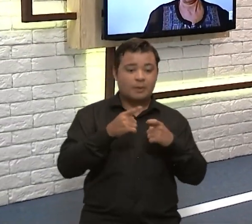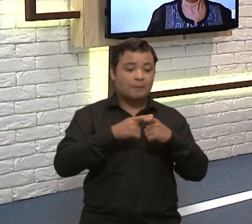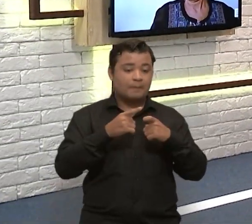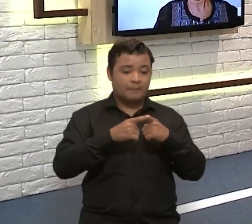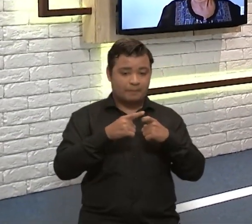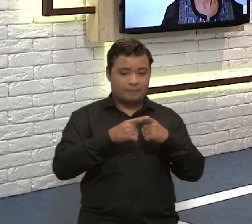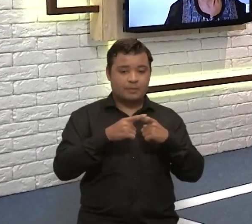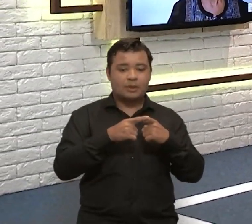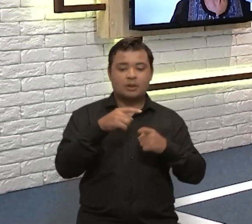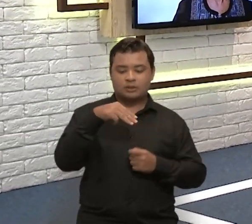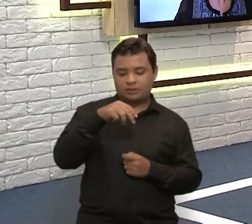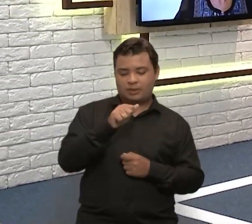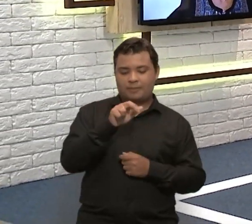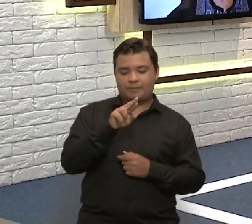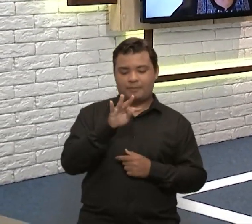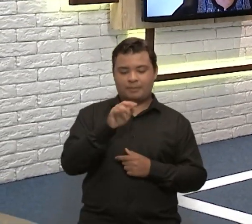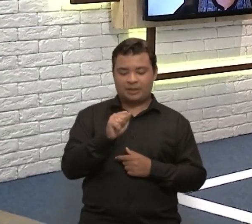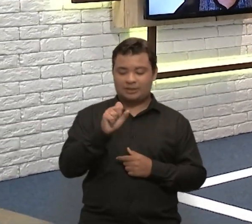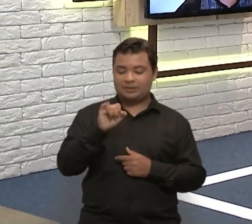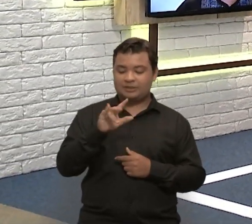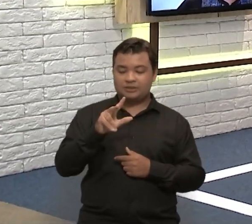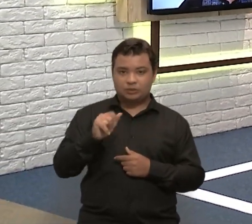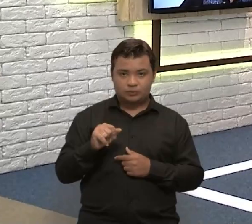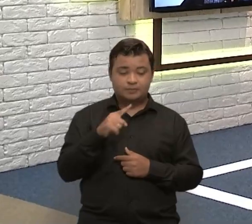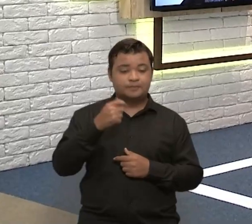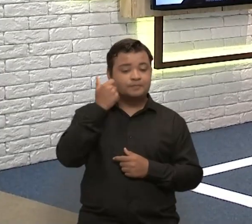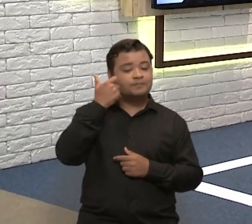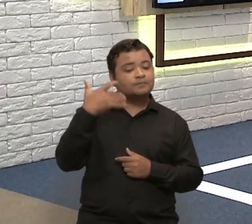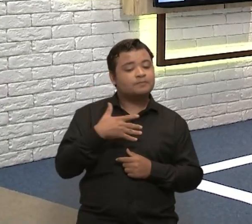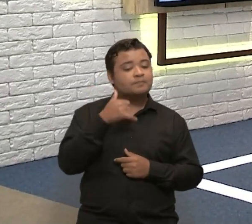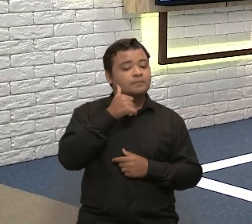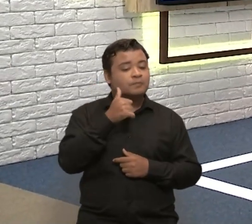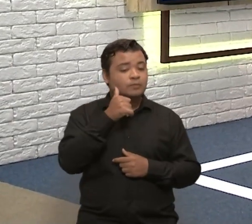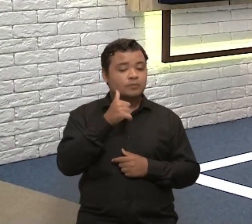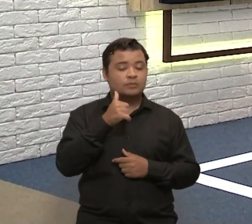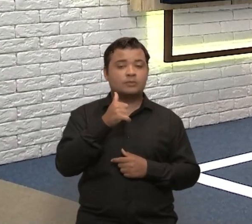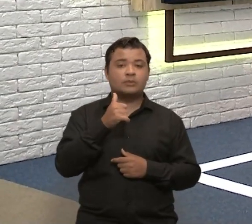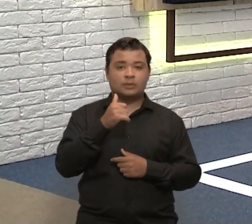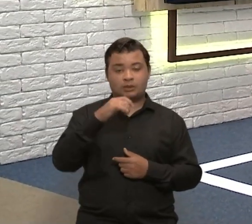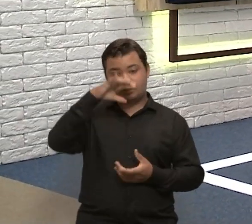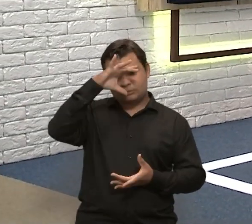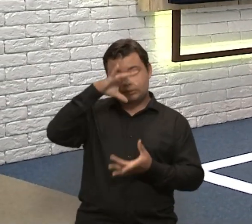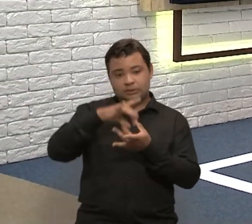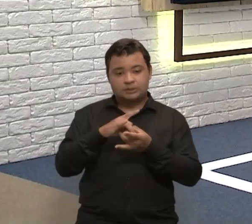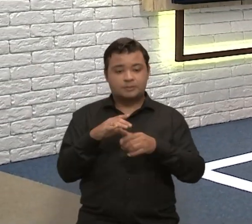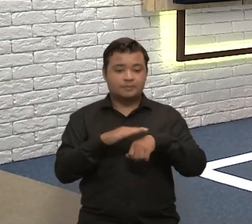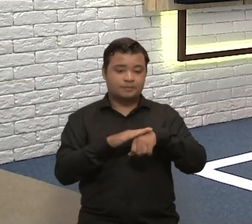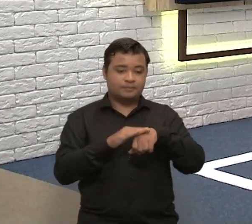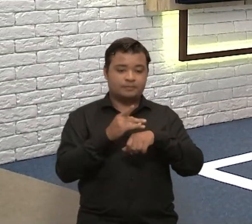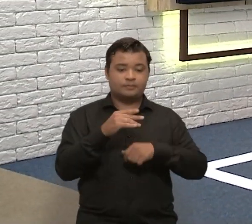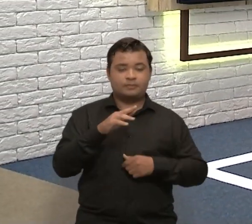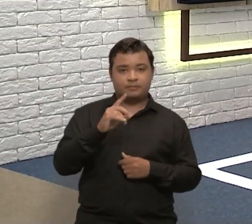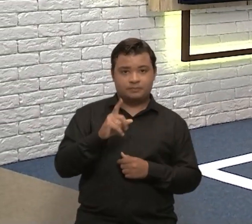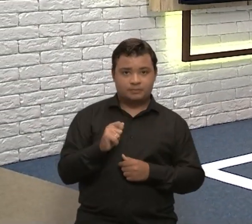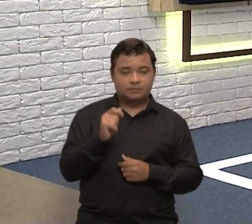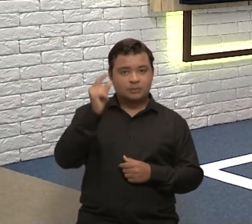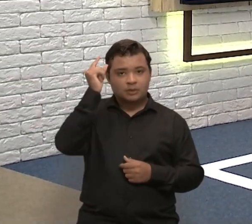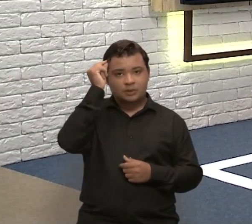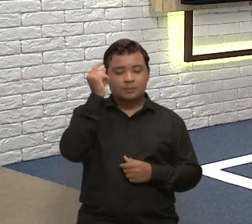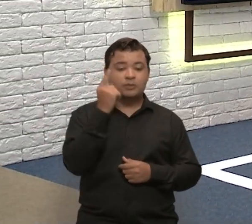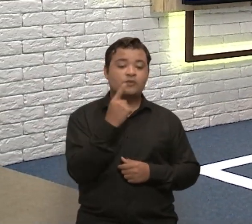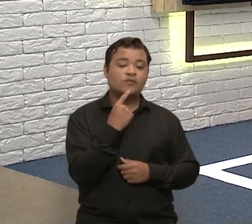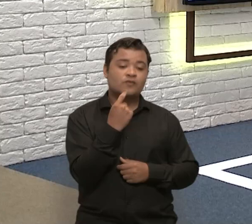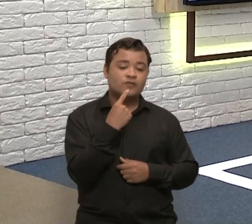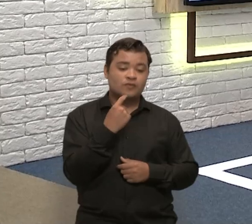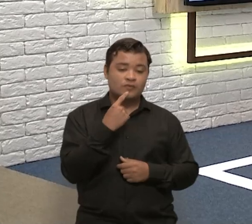sanitarista Marta Silva. Ela se descreve como uma mulher cis, de pele parda, com cabelos vermelhos,